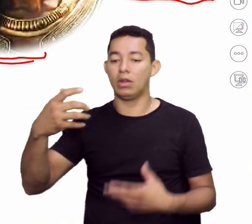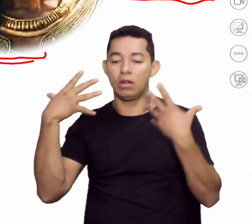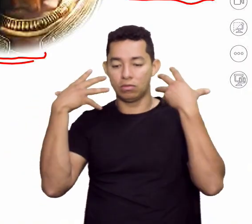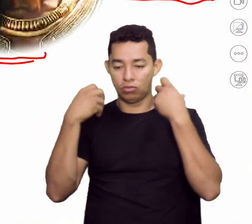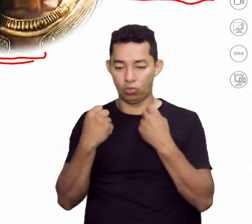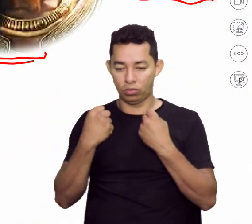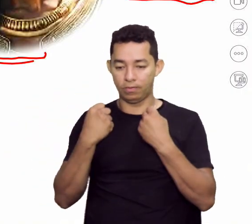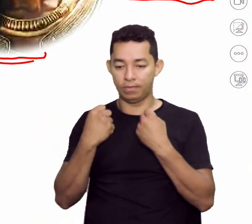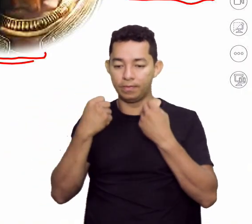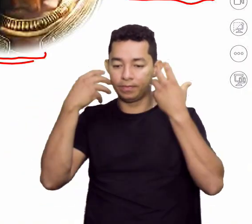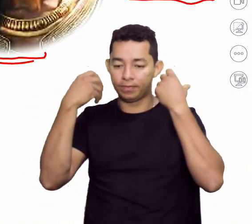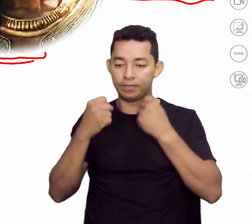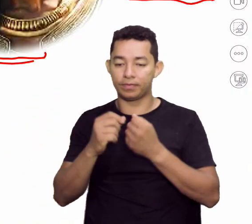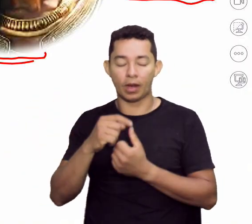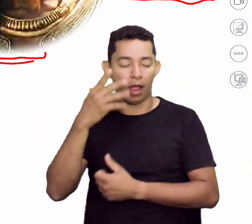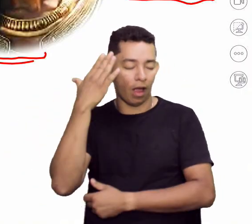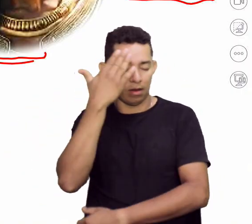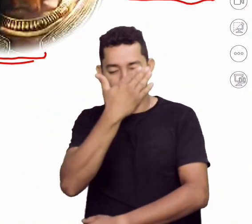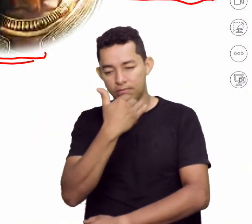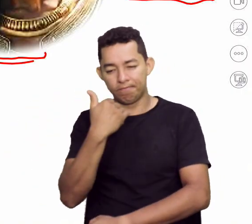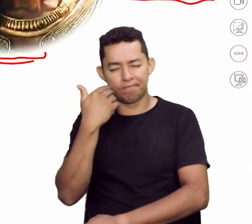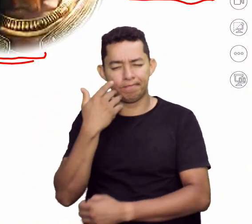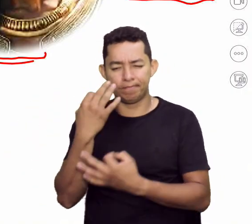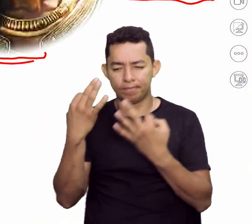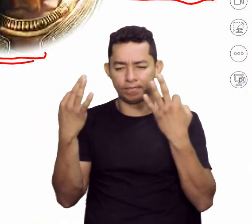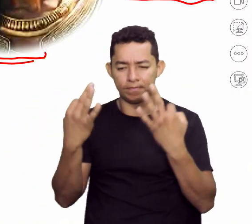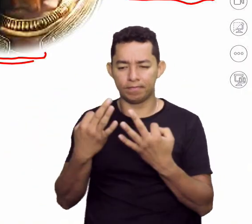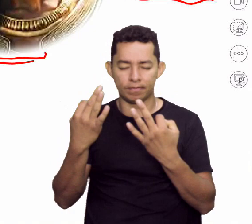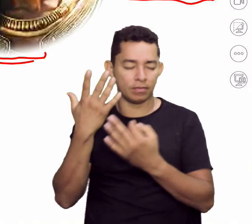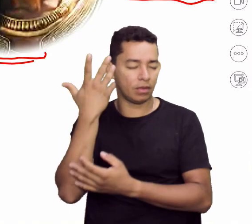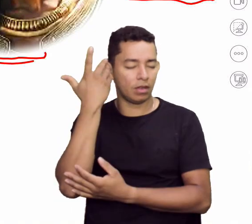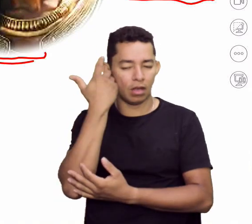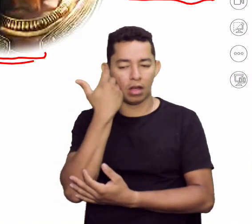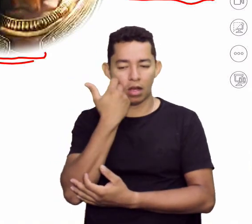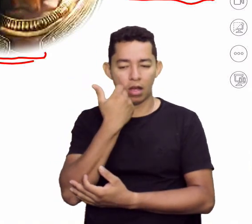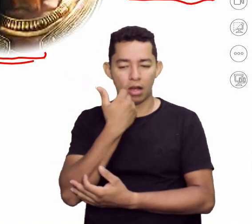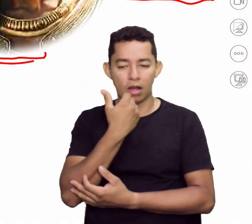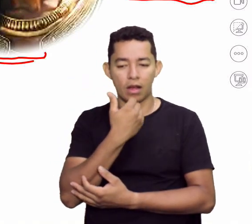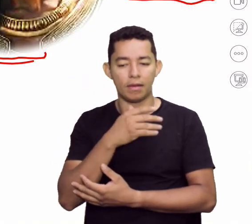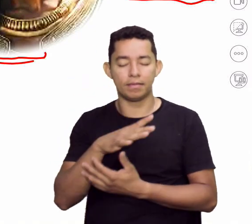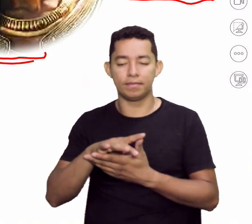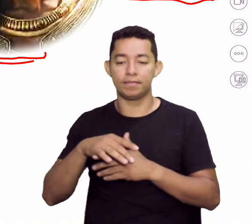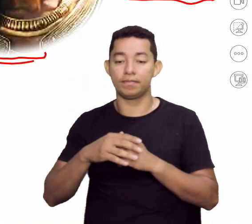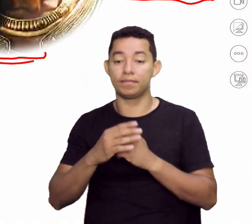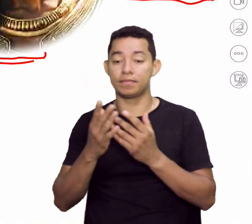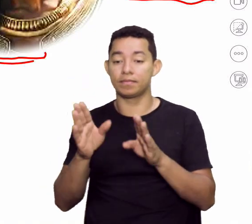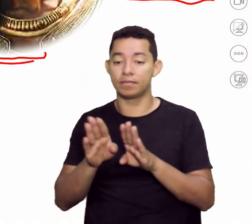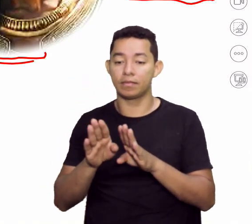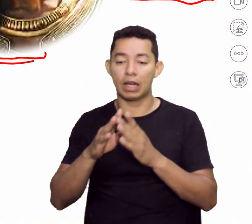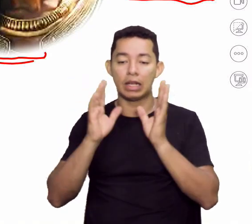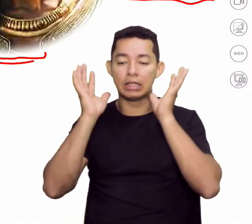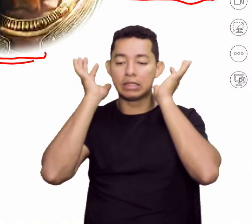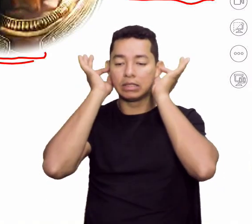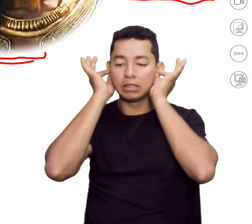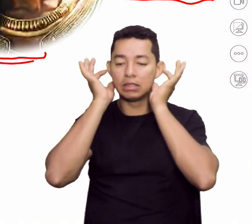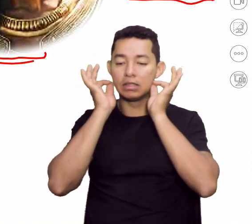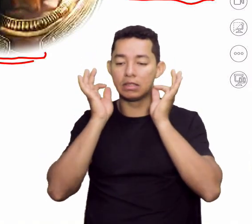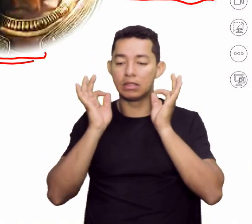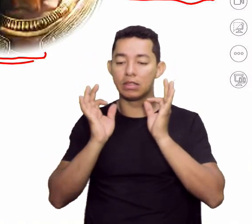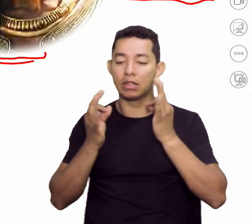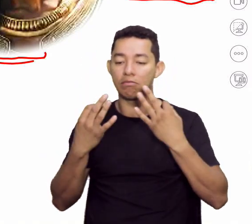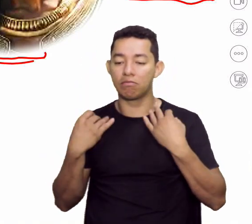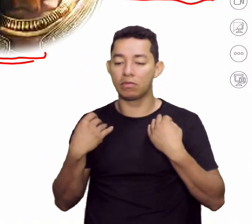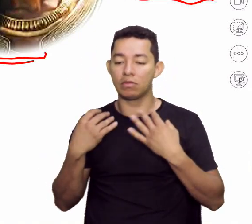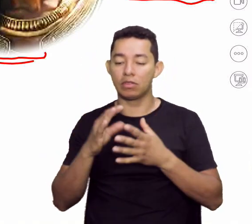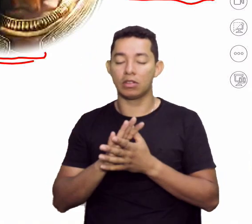que rosto perfeito. Olha só que pele maravilhosa. E joias, a mulher era louca por joias. Não